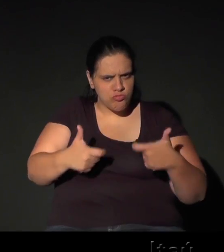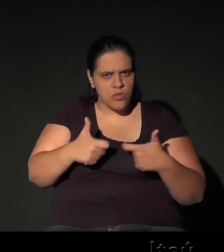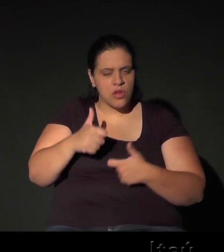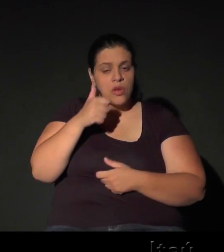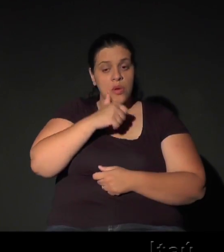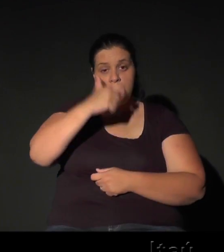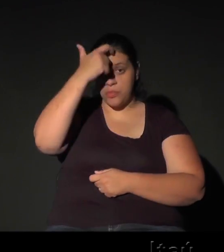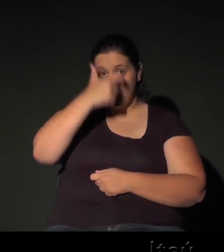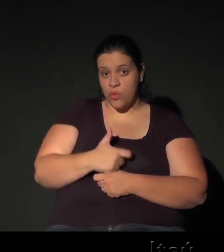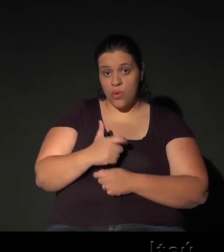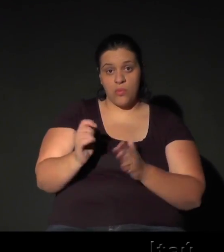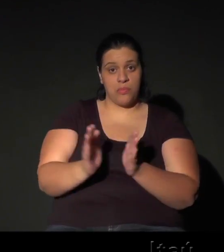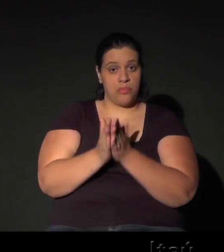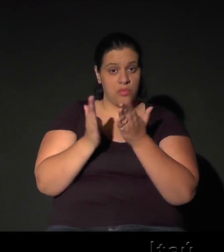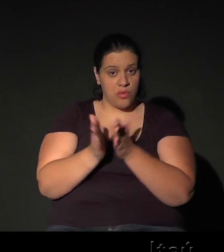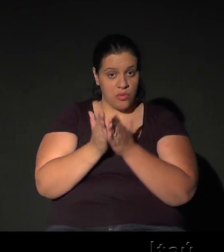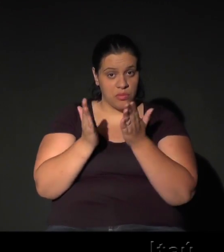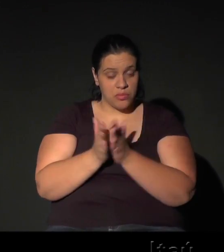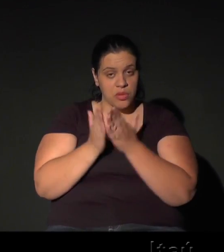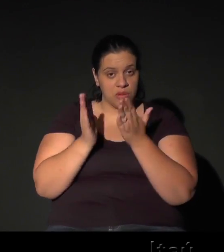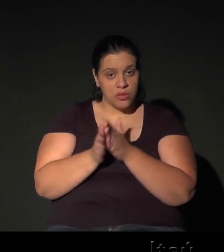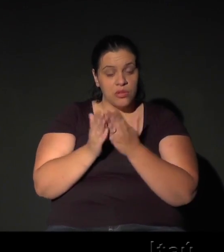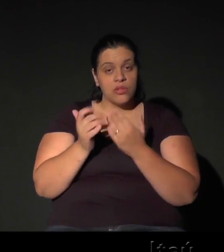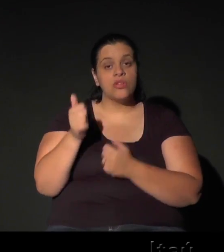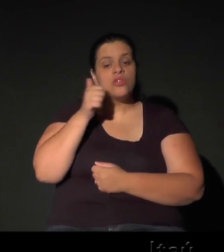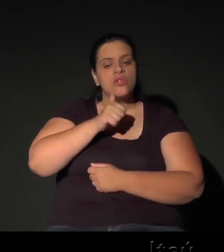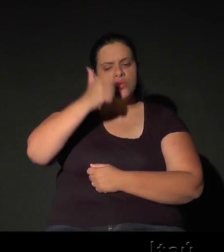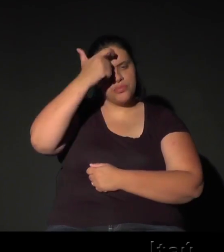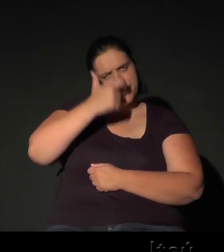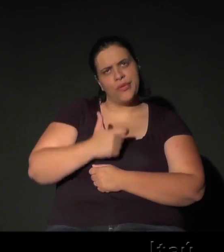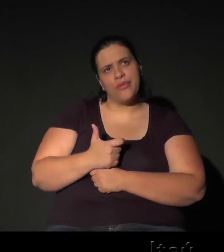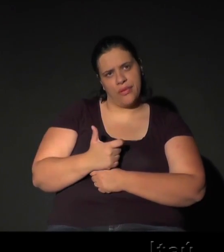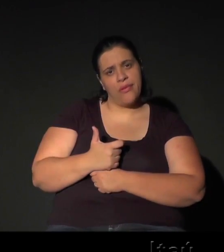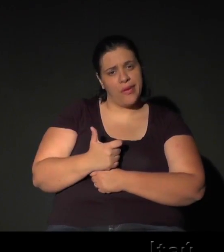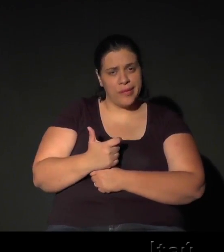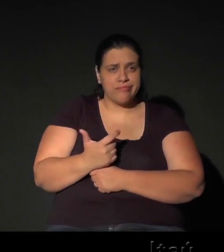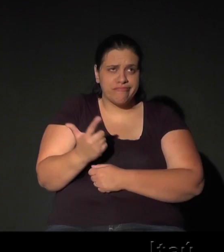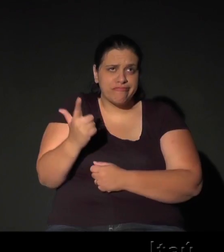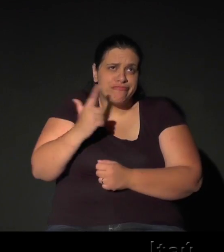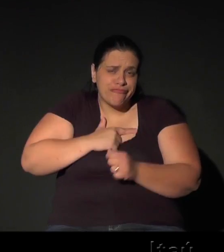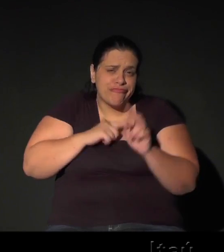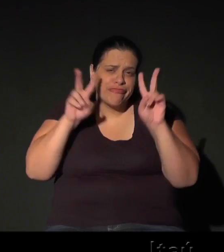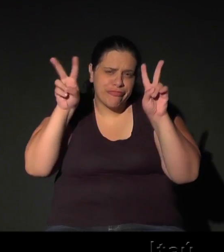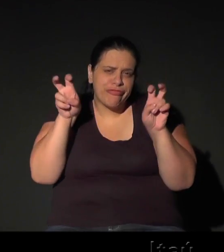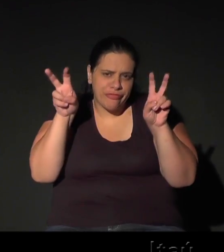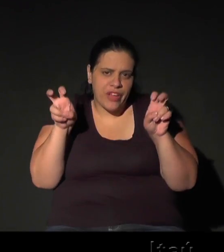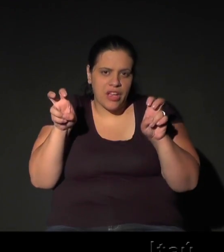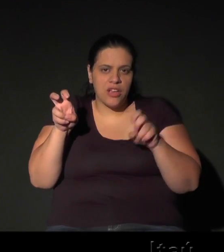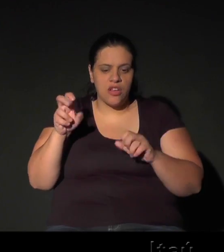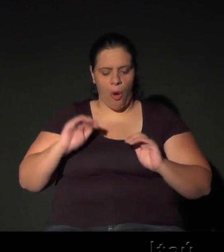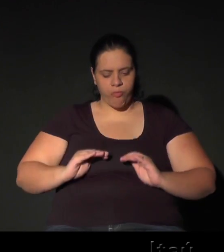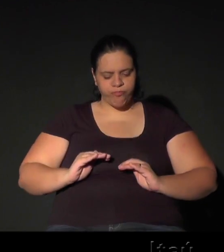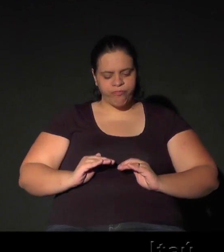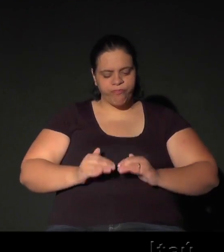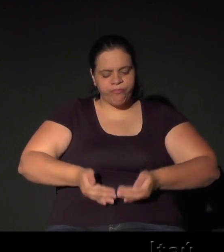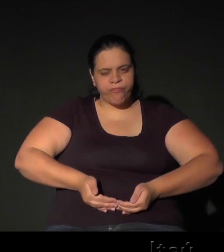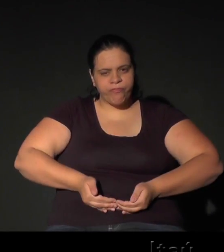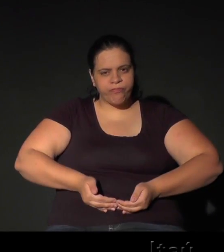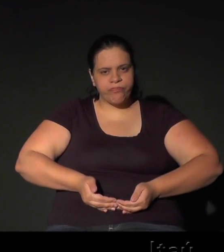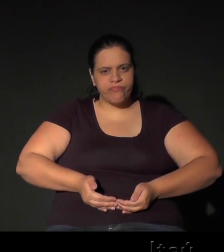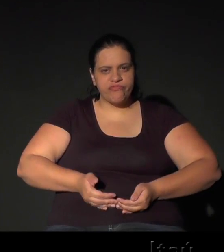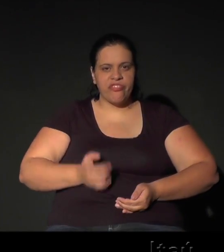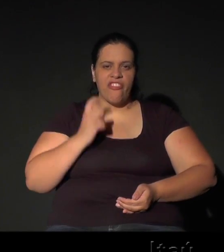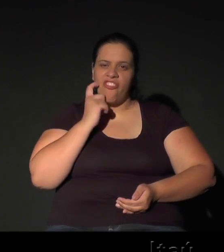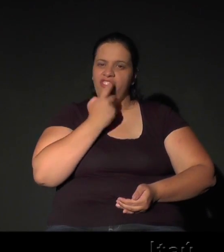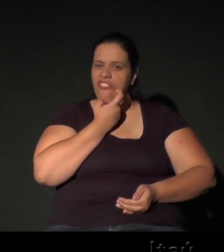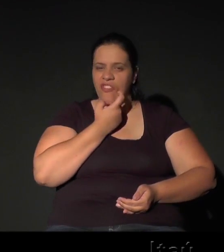mulher pobre de uma mulher supostamente feia barriguda sem